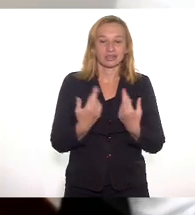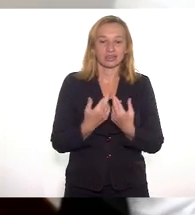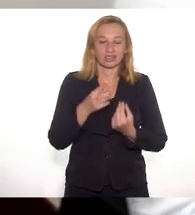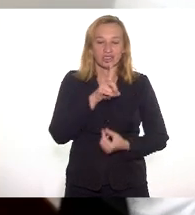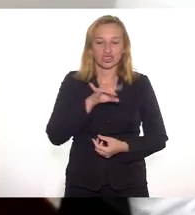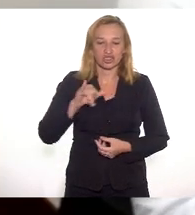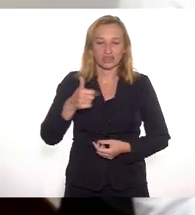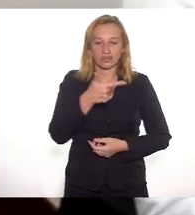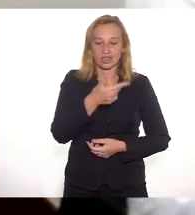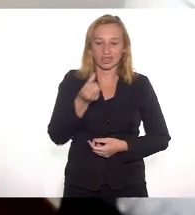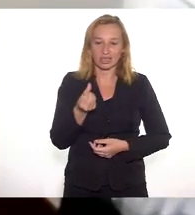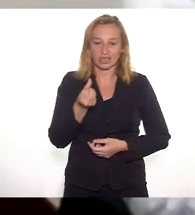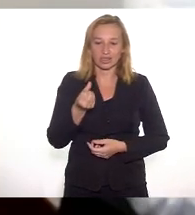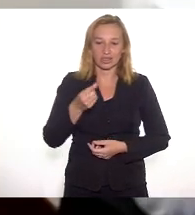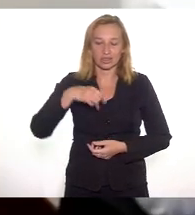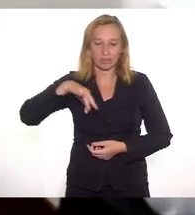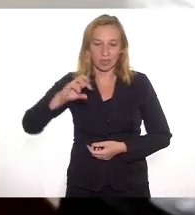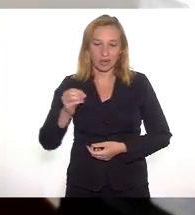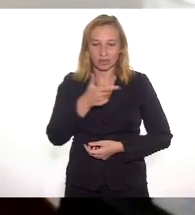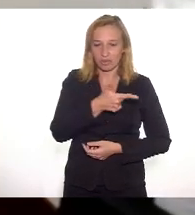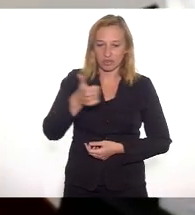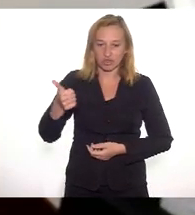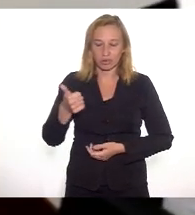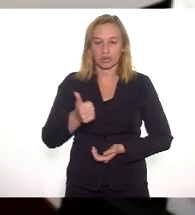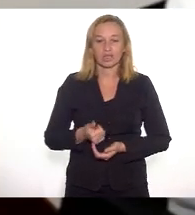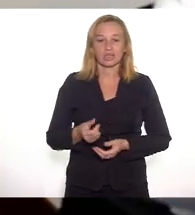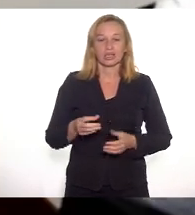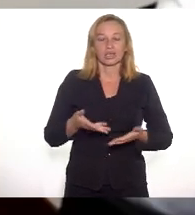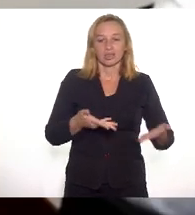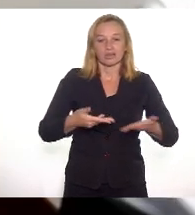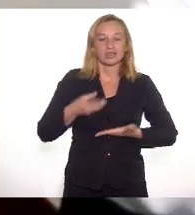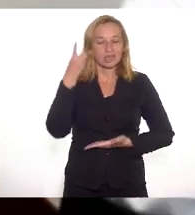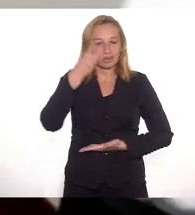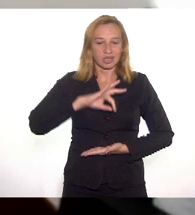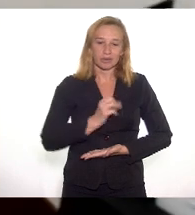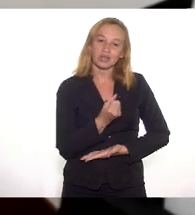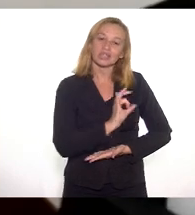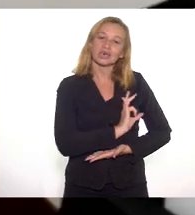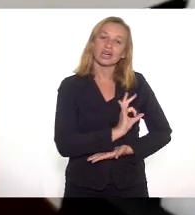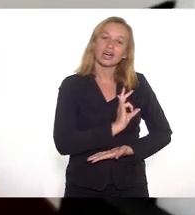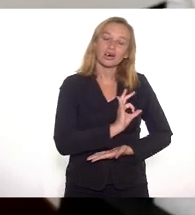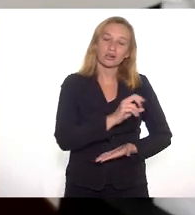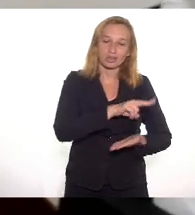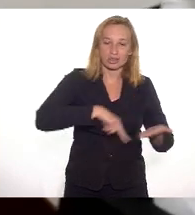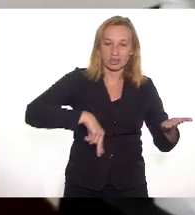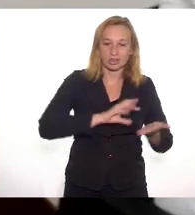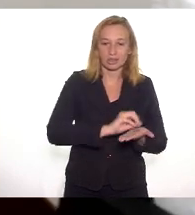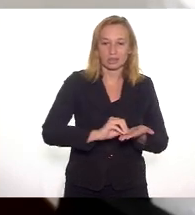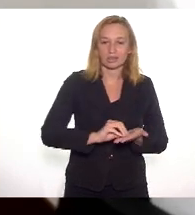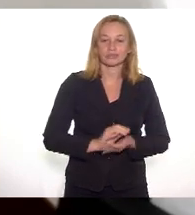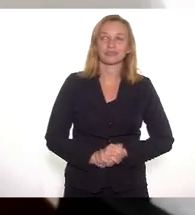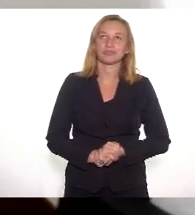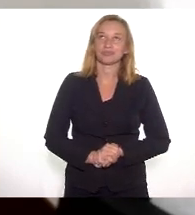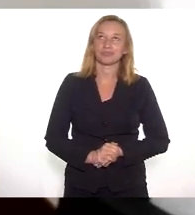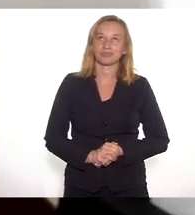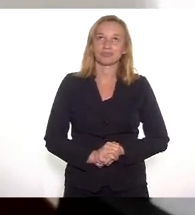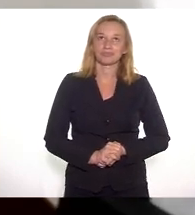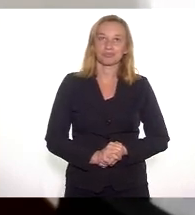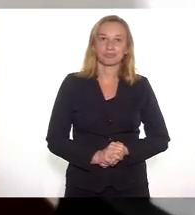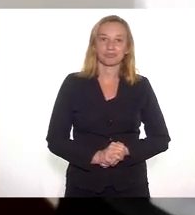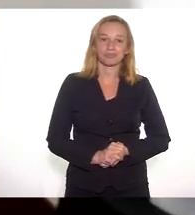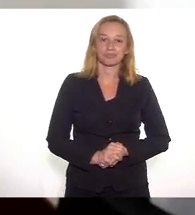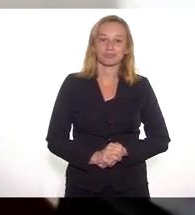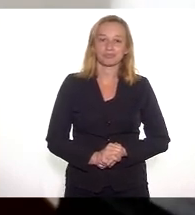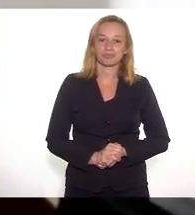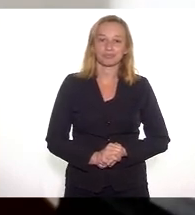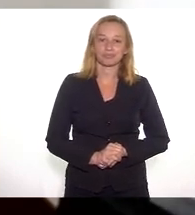26 de maio de 2021. A presidência convida a deputada Marta Rocha a fazer a leitura da ata da sessão anterior.